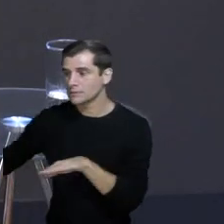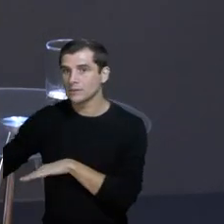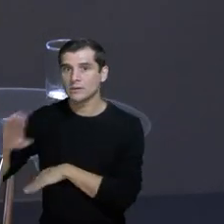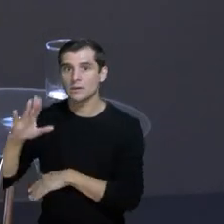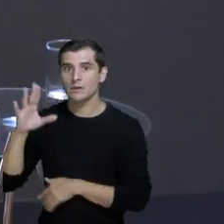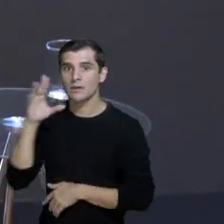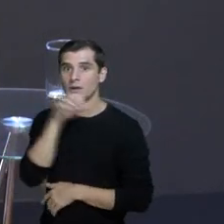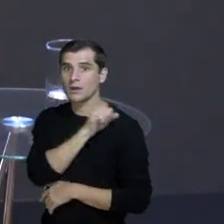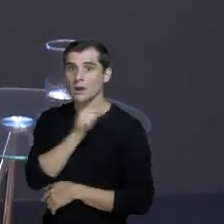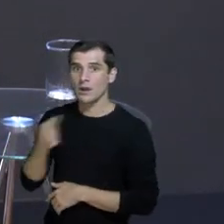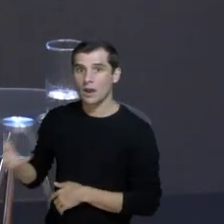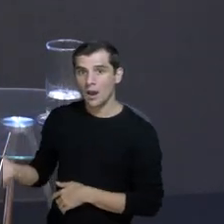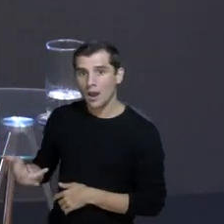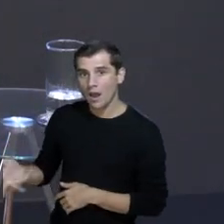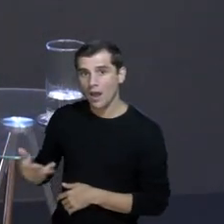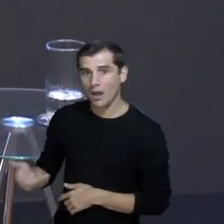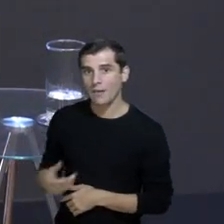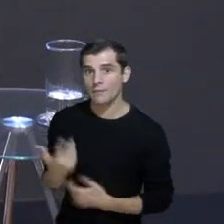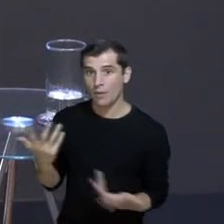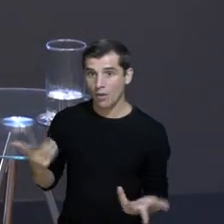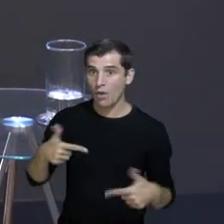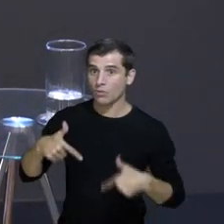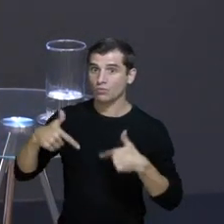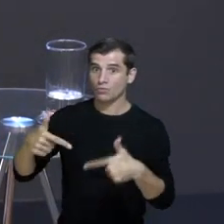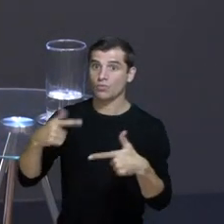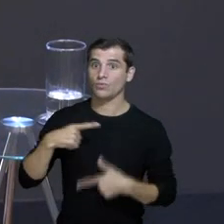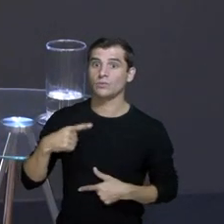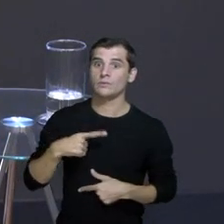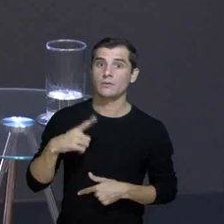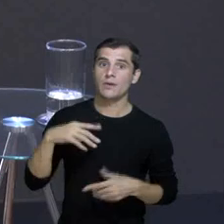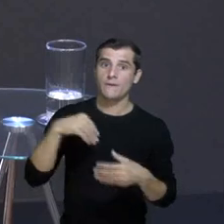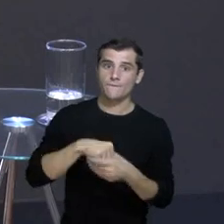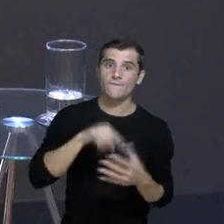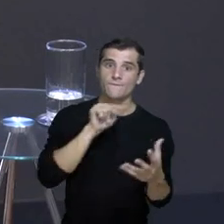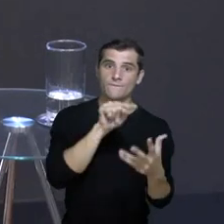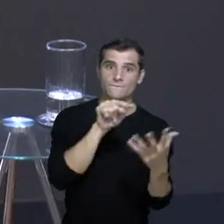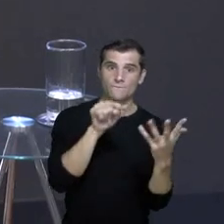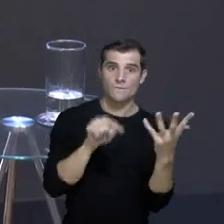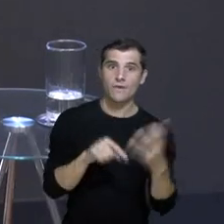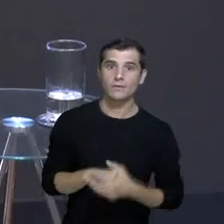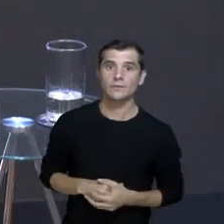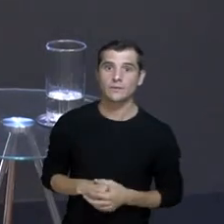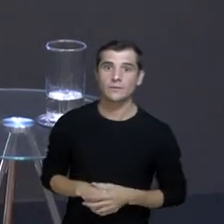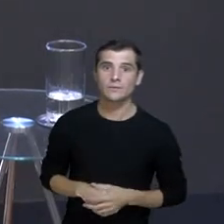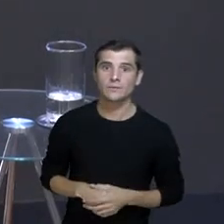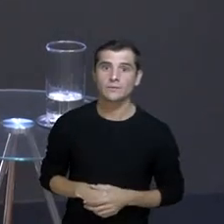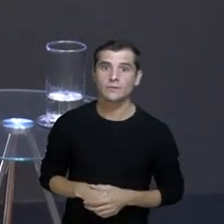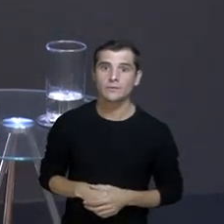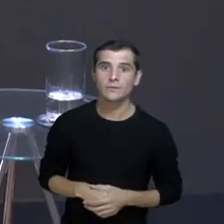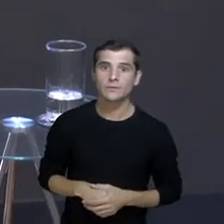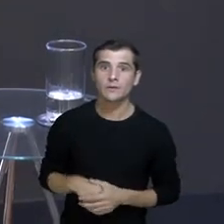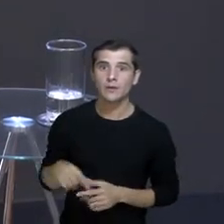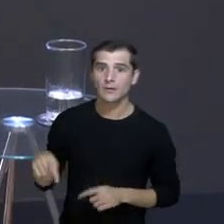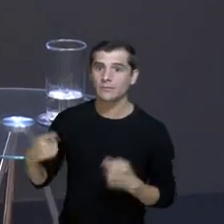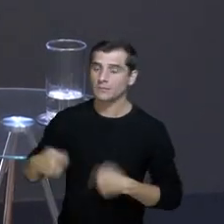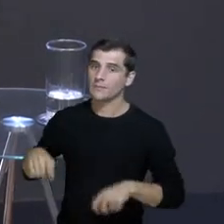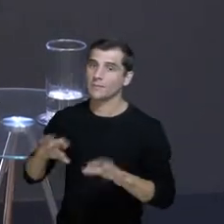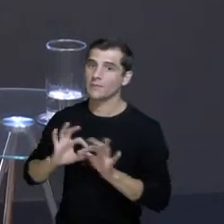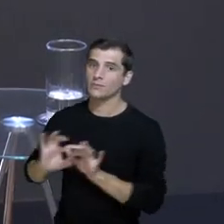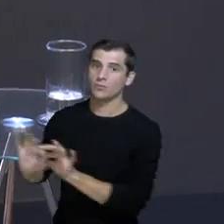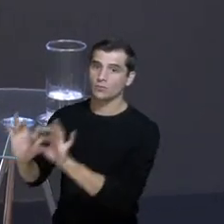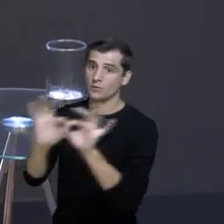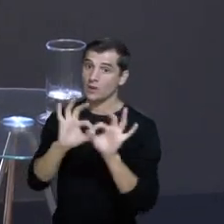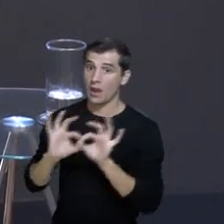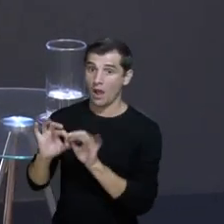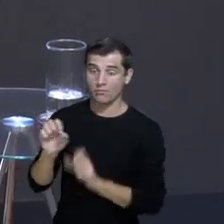o tamanho da luta que nós temos na mão e olha a necessidade que nós temos de nos unir porque sozinho ninguém vai